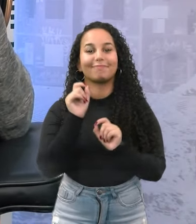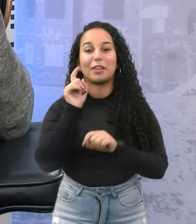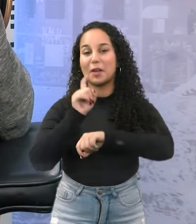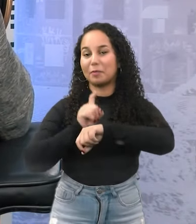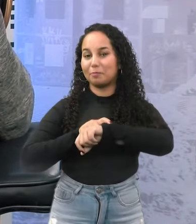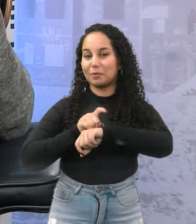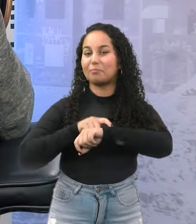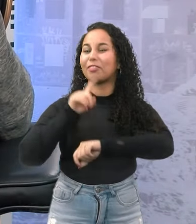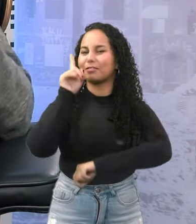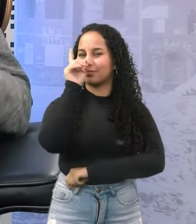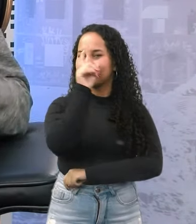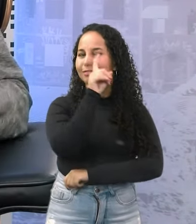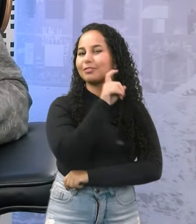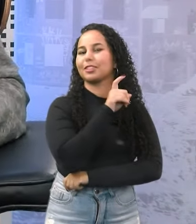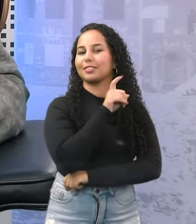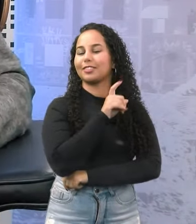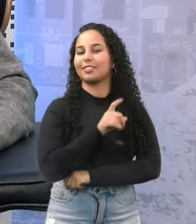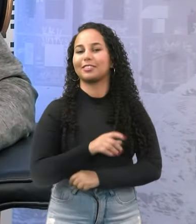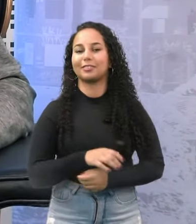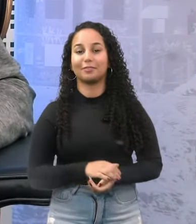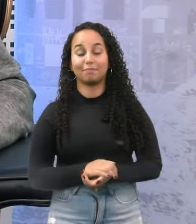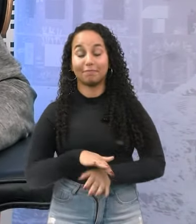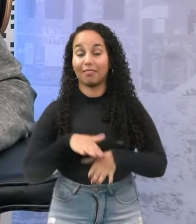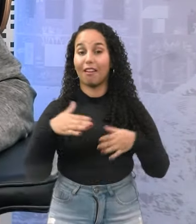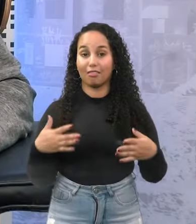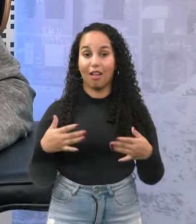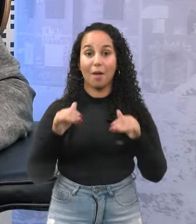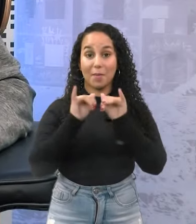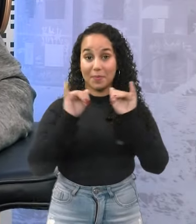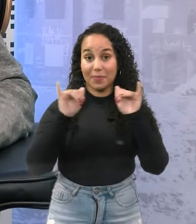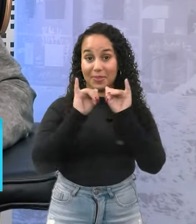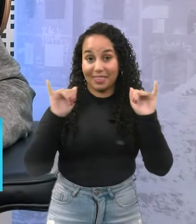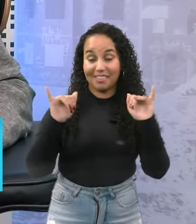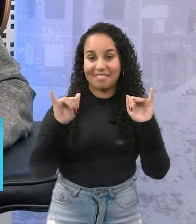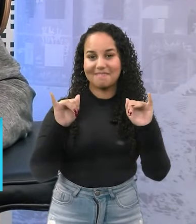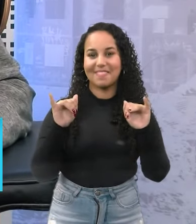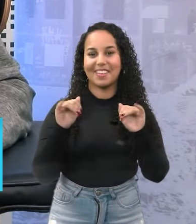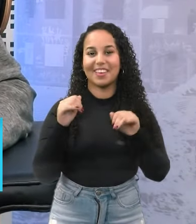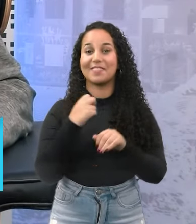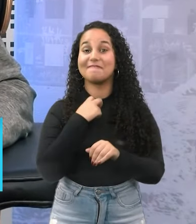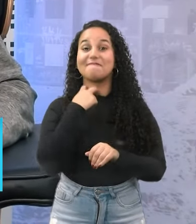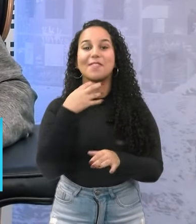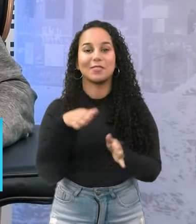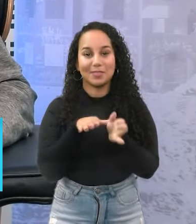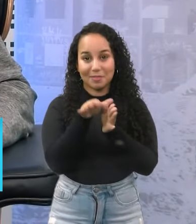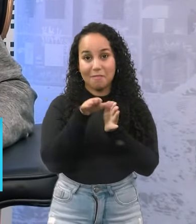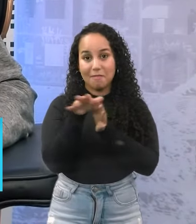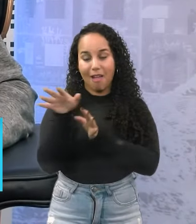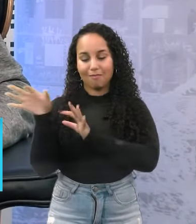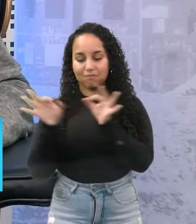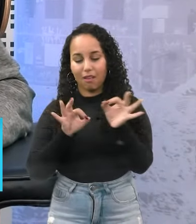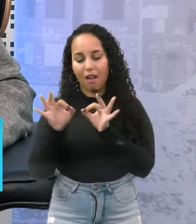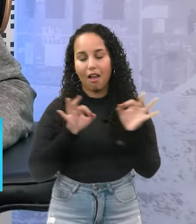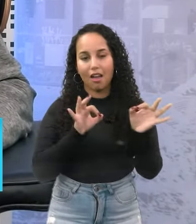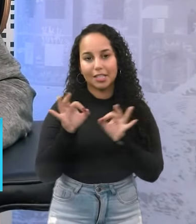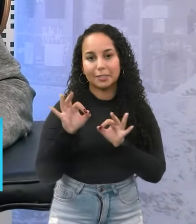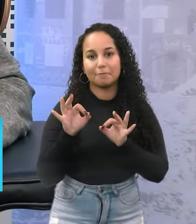provações. Tá? A Voz do Conselho é uma programação do Conselho de Pastores do Estado de Minas